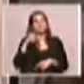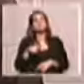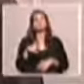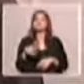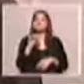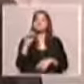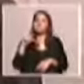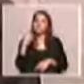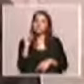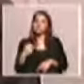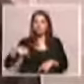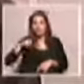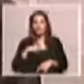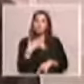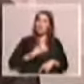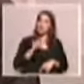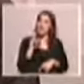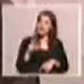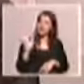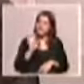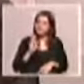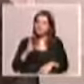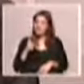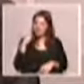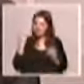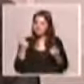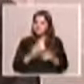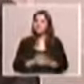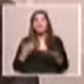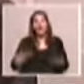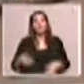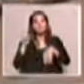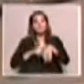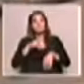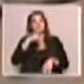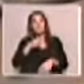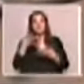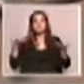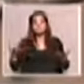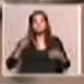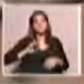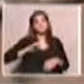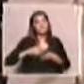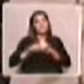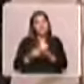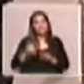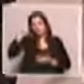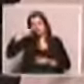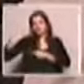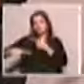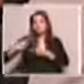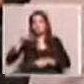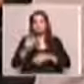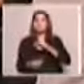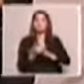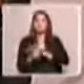Muito obrigada. Nós e Adora. Até amanhã, Adora, lá estaremos. E agora é tempo então de falarmos sobre queijos, tradição e